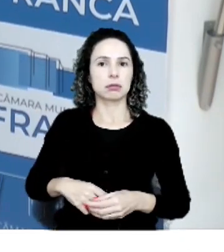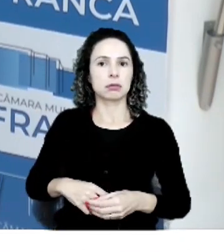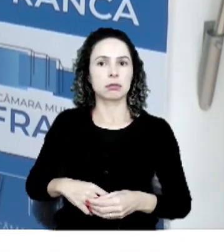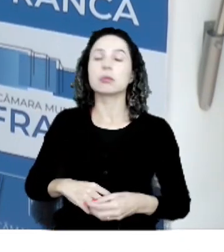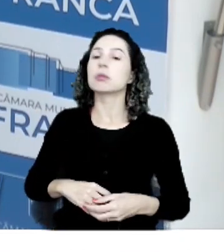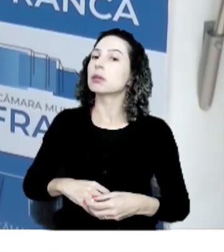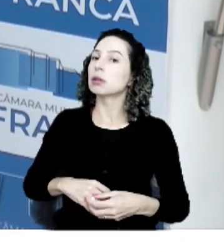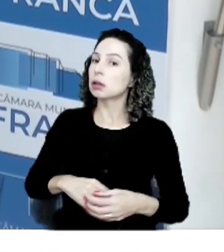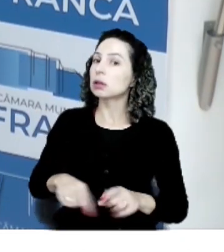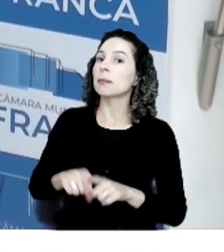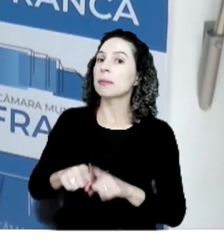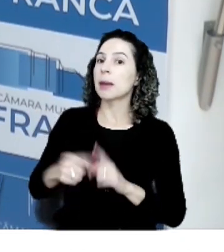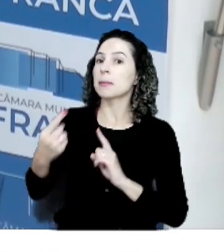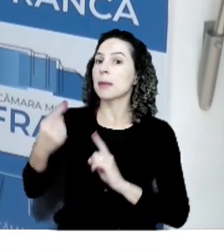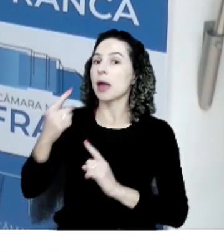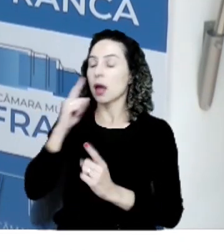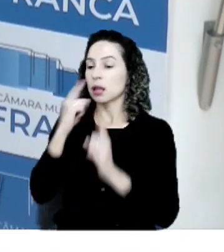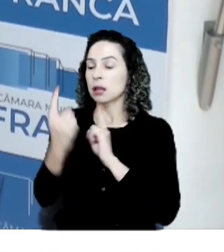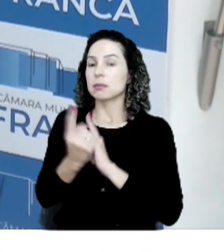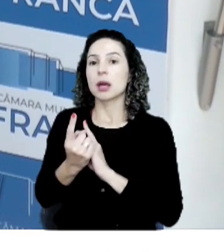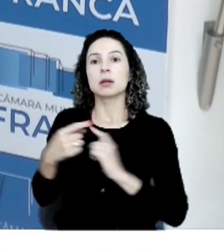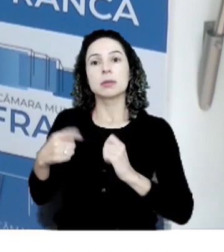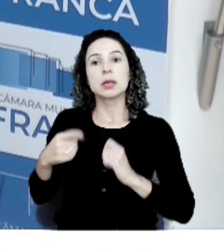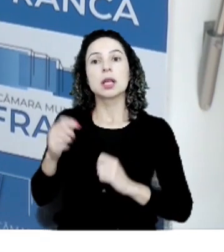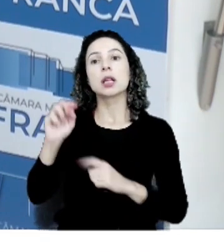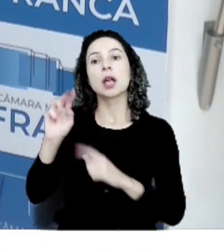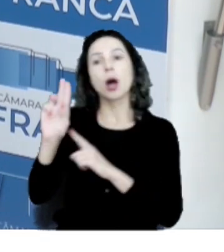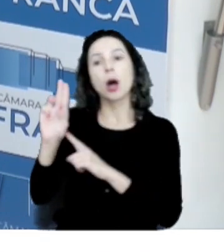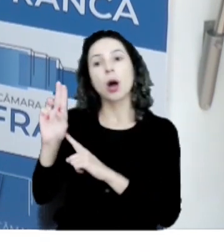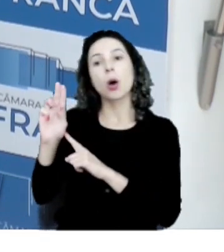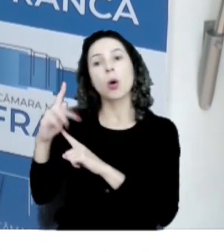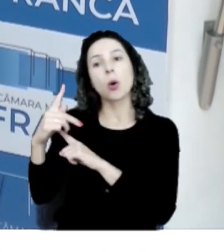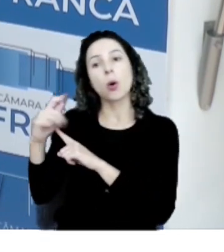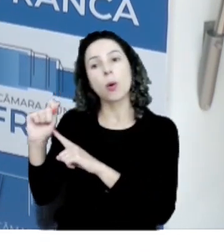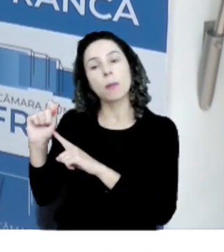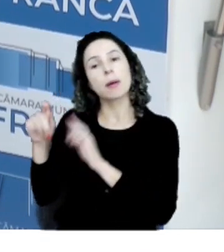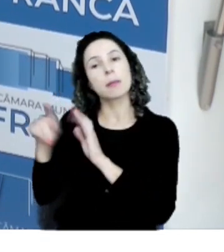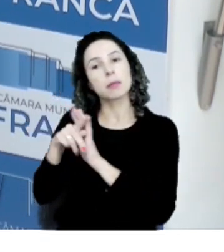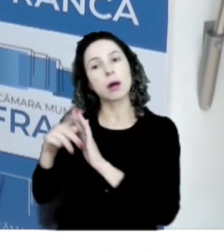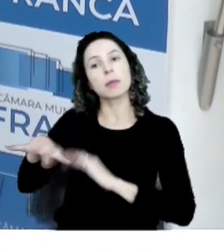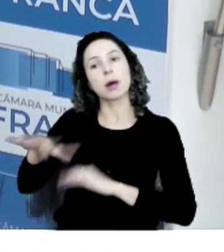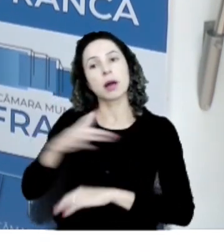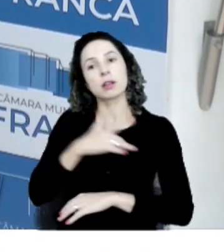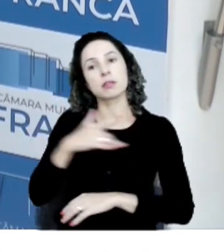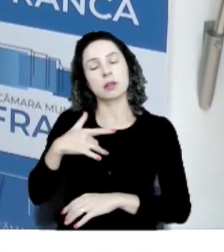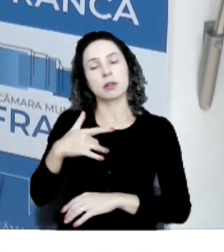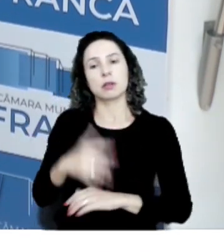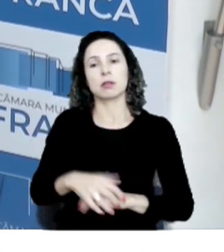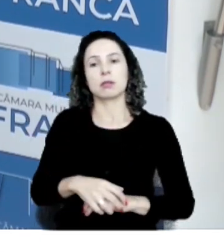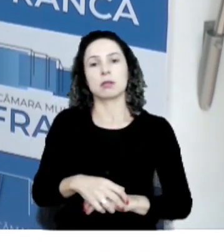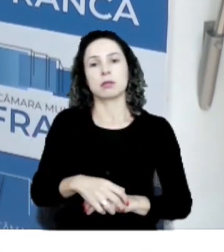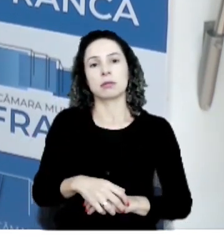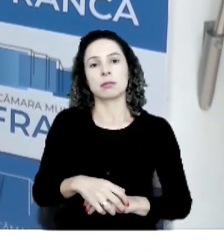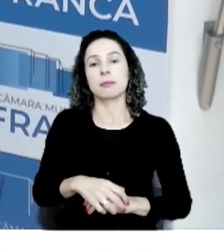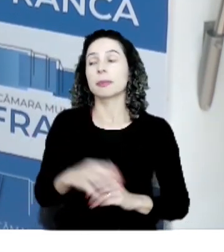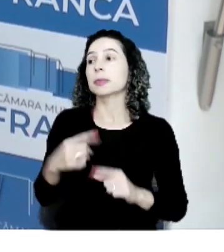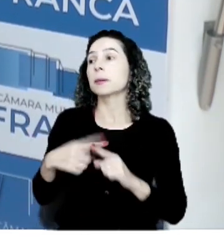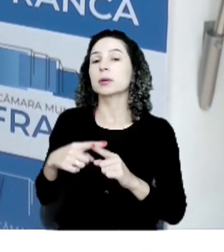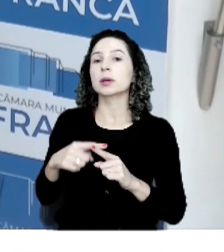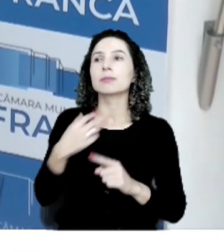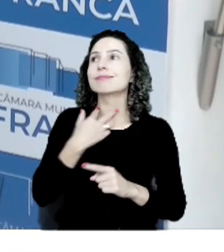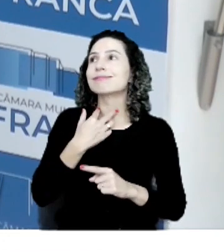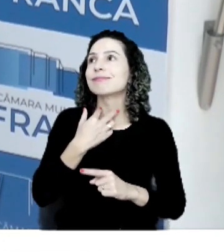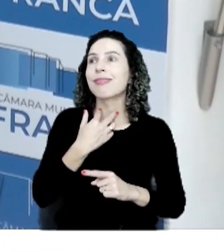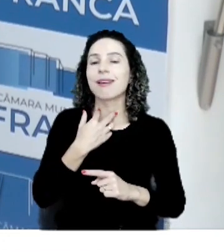primeiro atendimento tem que ser feito nas unidades de saúde de Franca. Porque não pode ficar